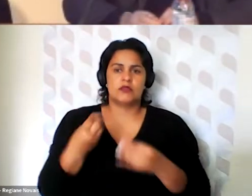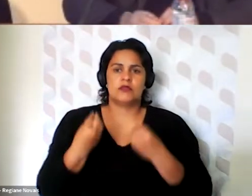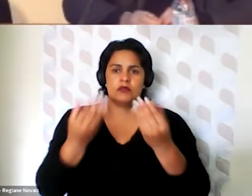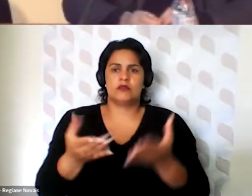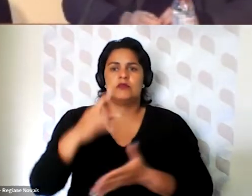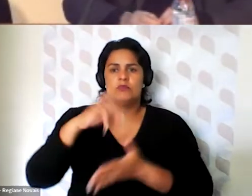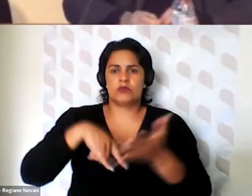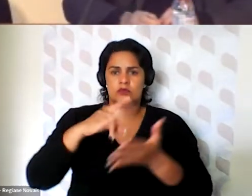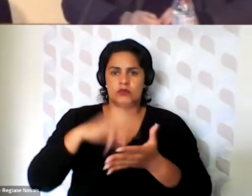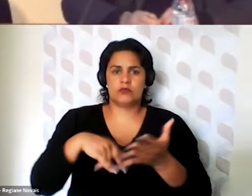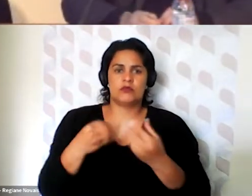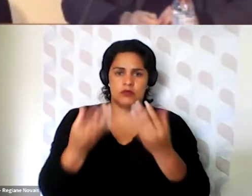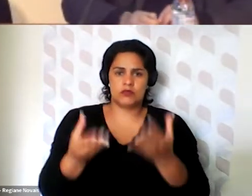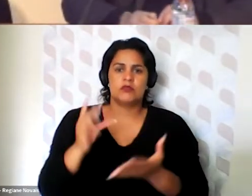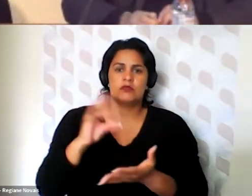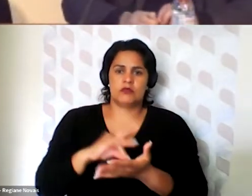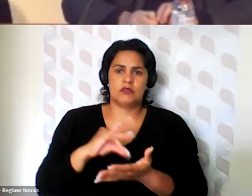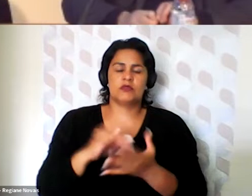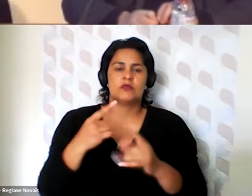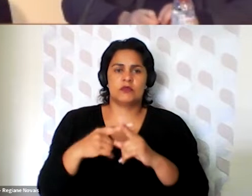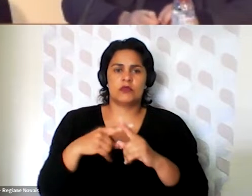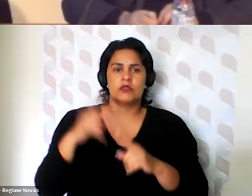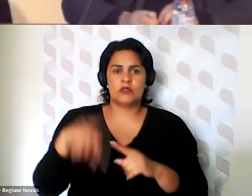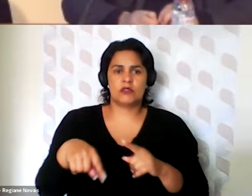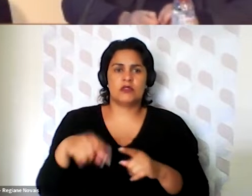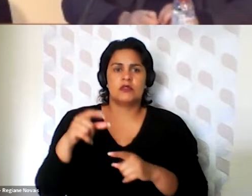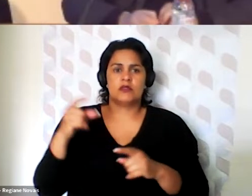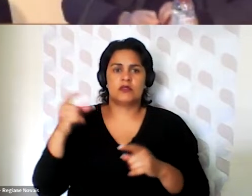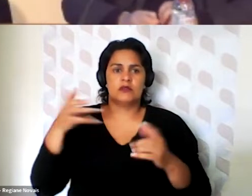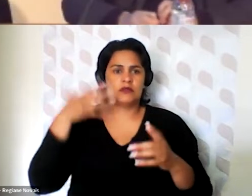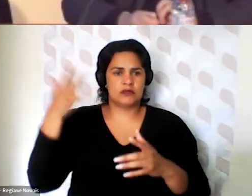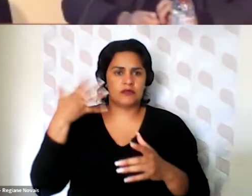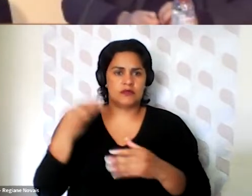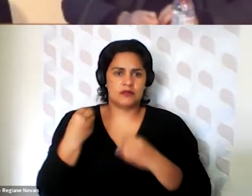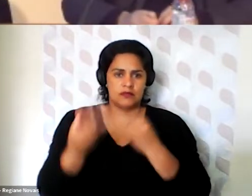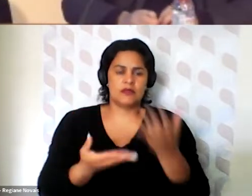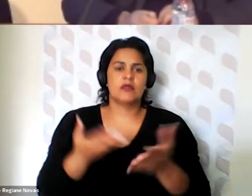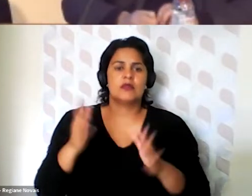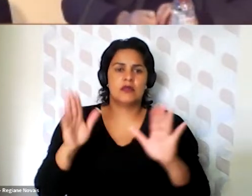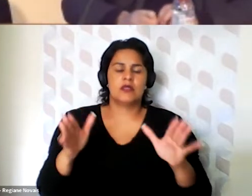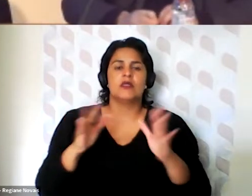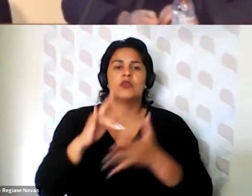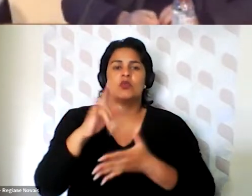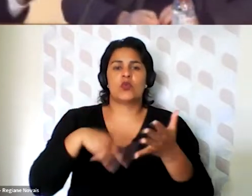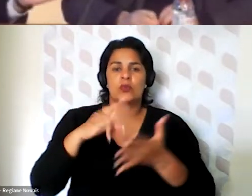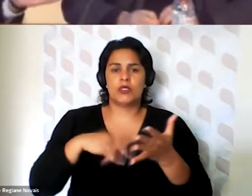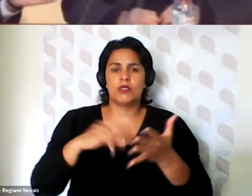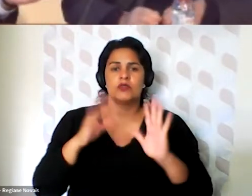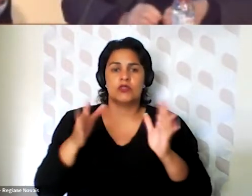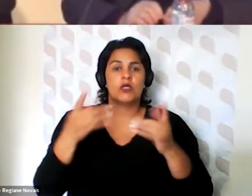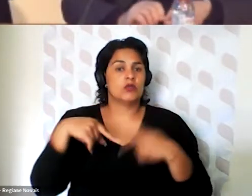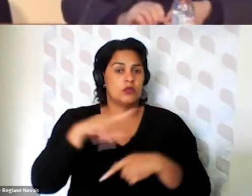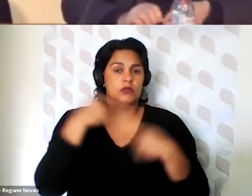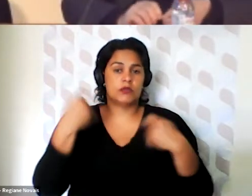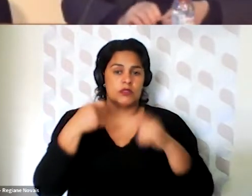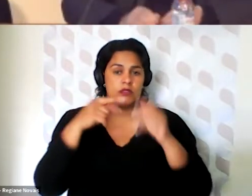parágrafo, vem algo que a gente ouve muito, que é a OCDE é o clube dos países ricos. Bom, o André já mencionou